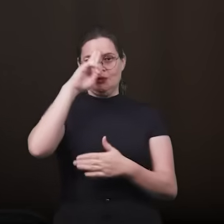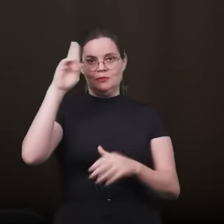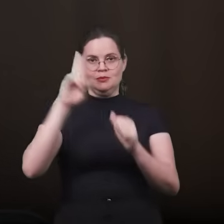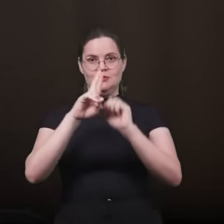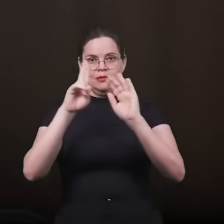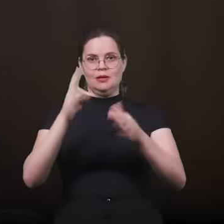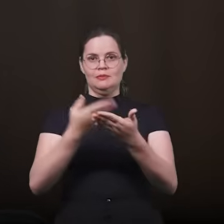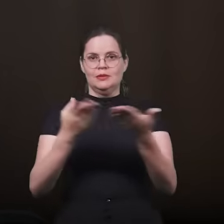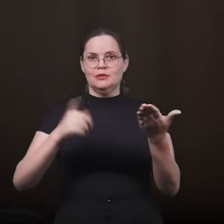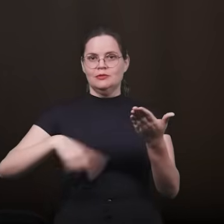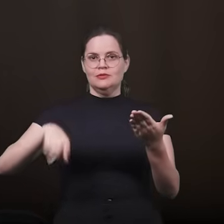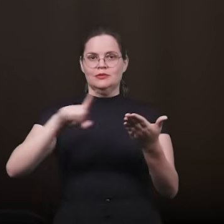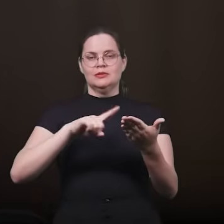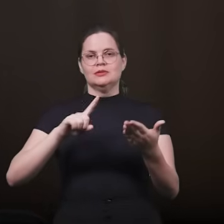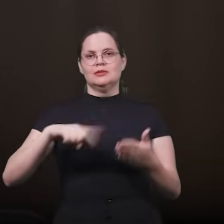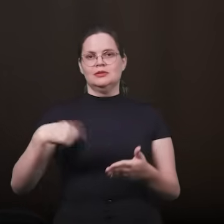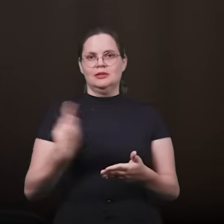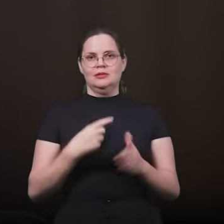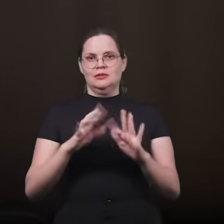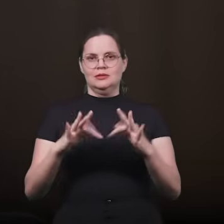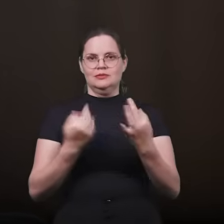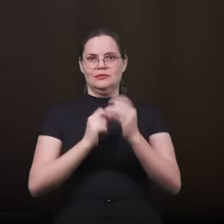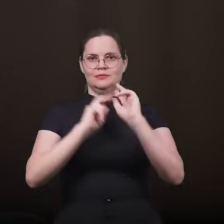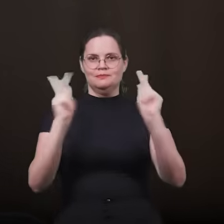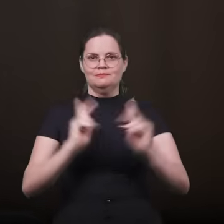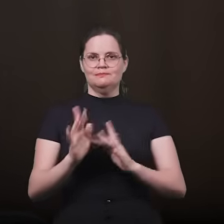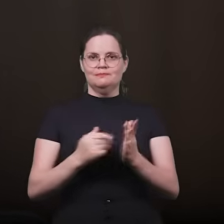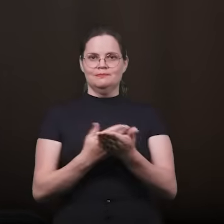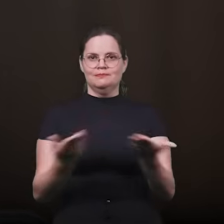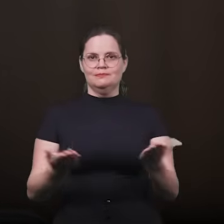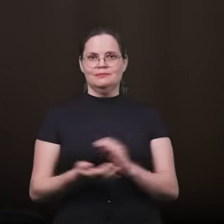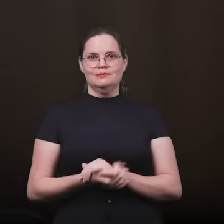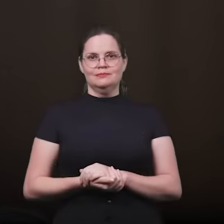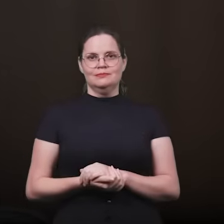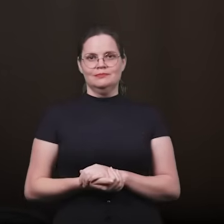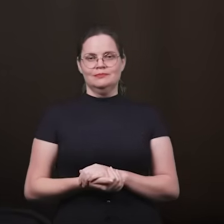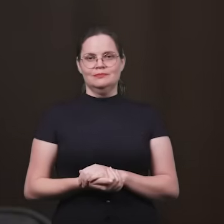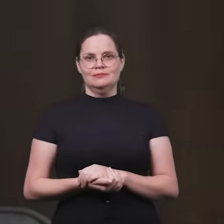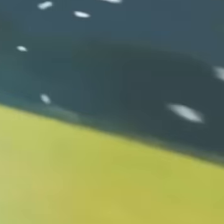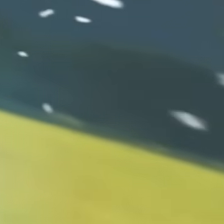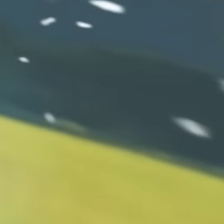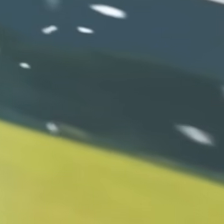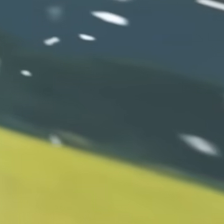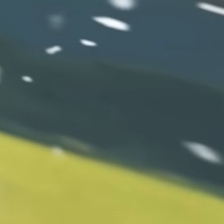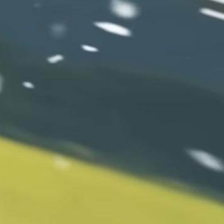abençoe grandemente as nossas famílias. A paz do Senhor Jesus. Olha, Amém.